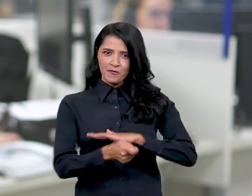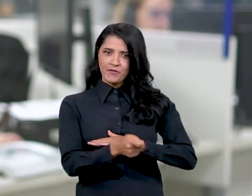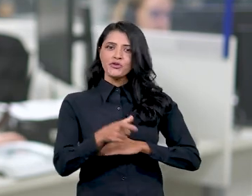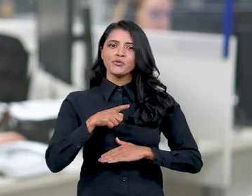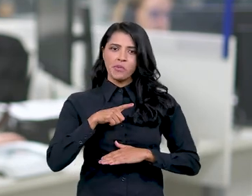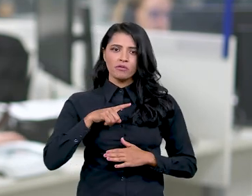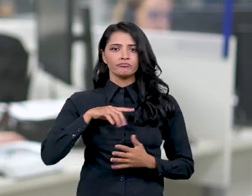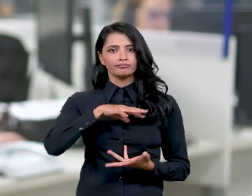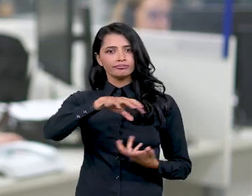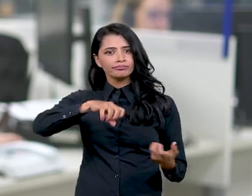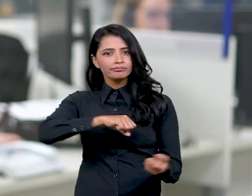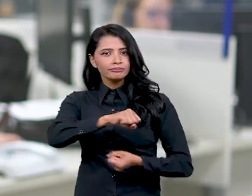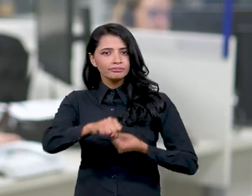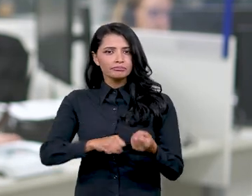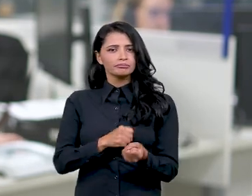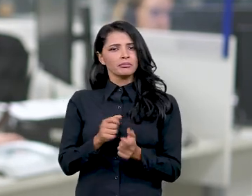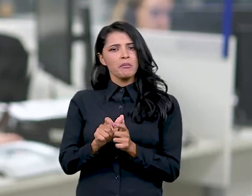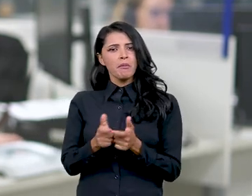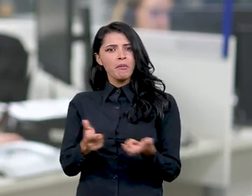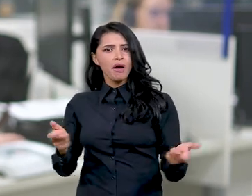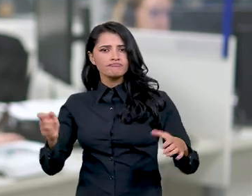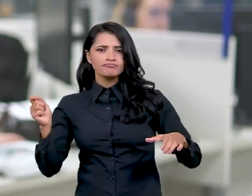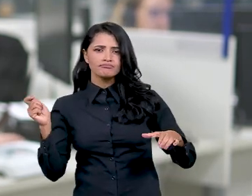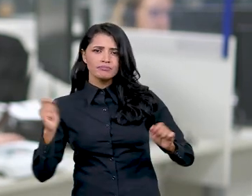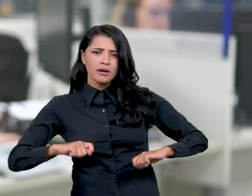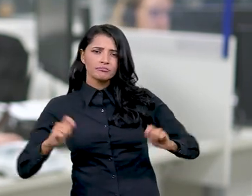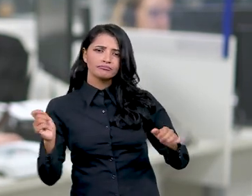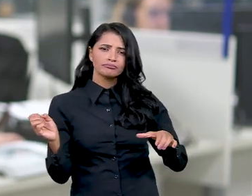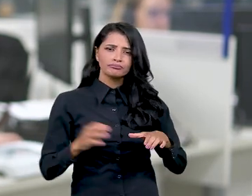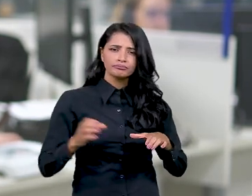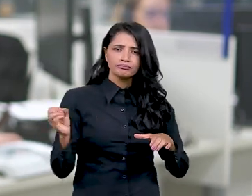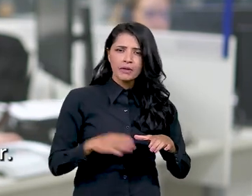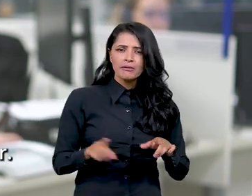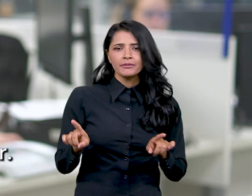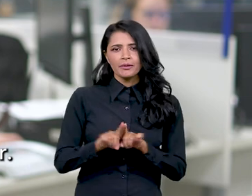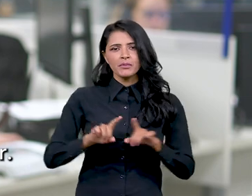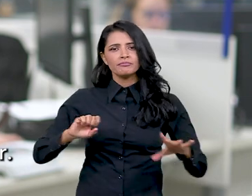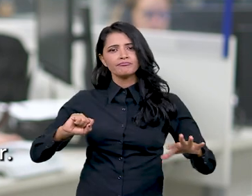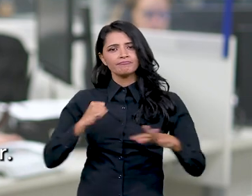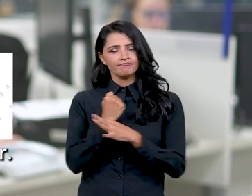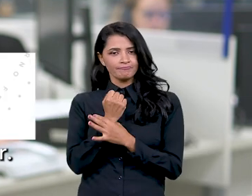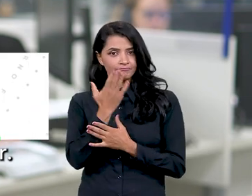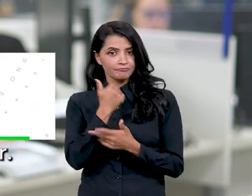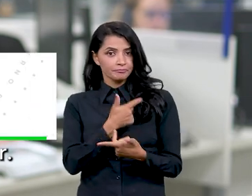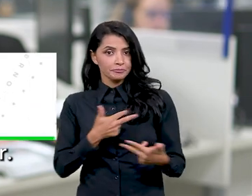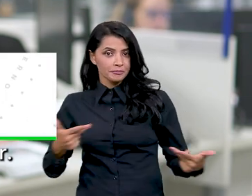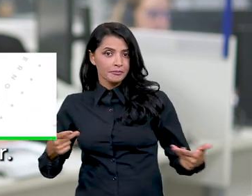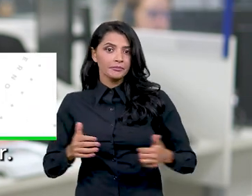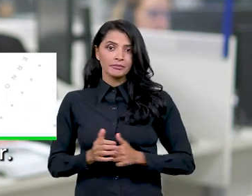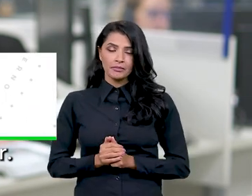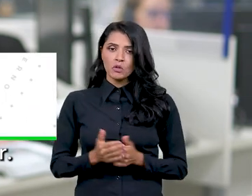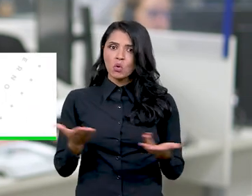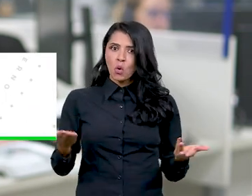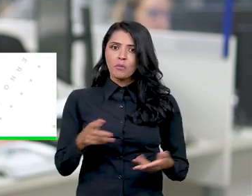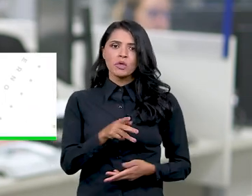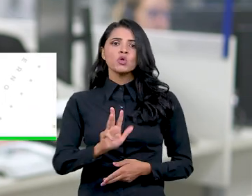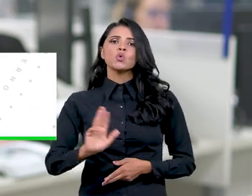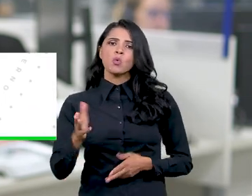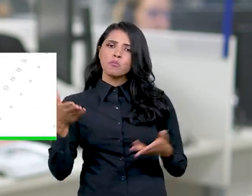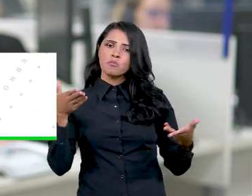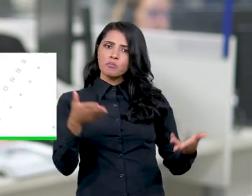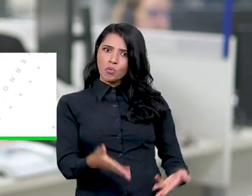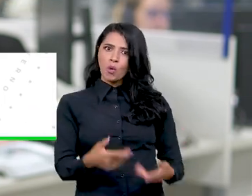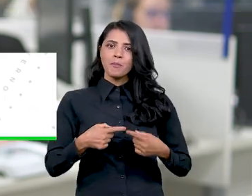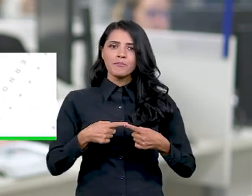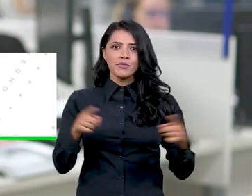Olá! Investimento em sustentabilidade, ampliação da capacidade de armazenagem e segurança alimentar. Hoje,